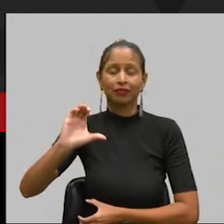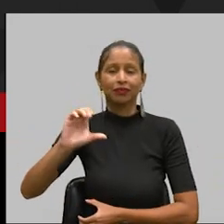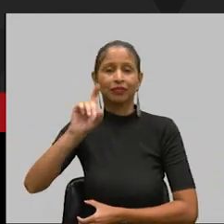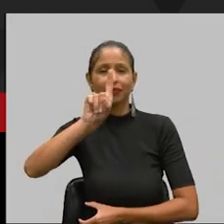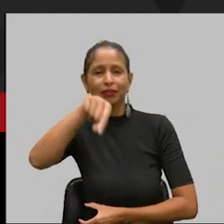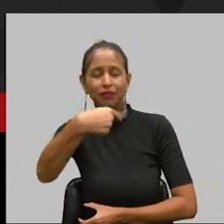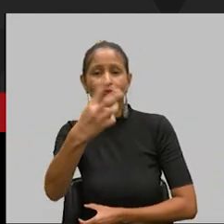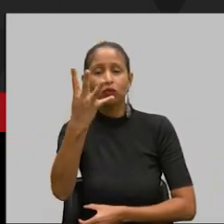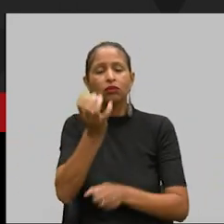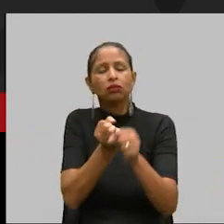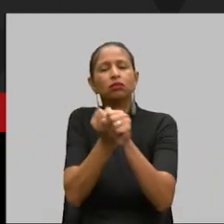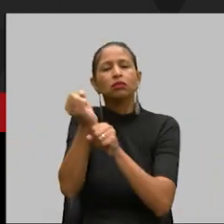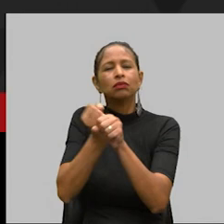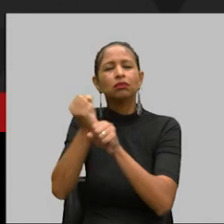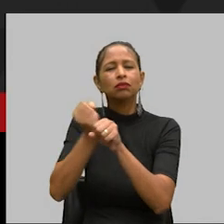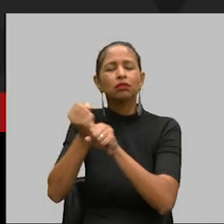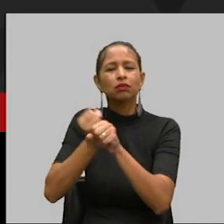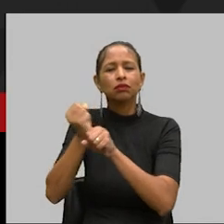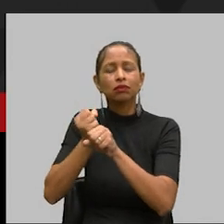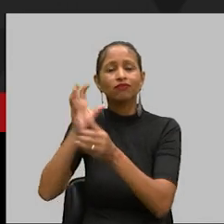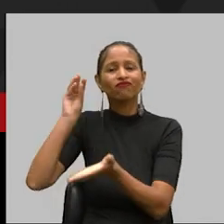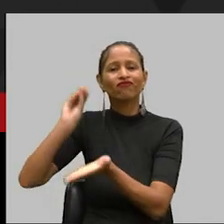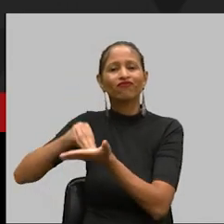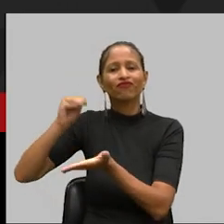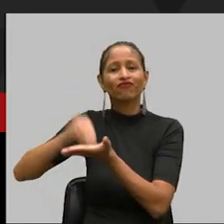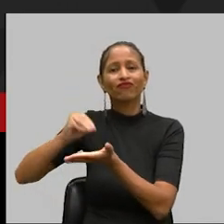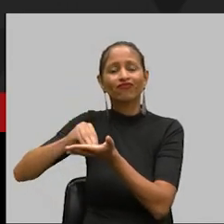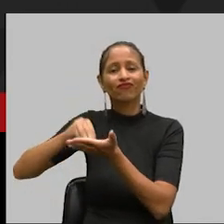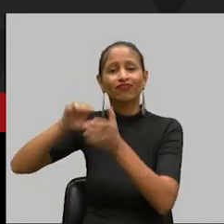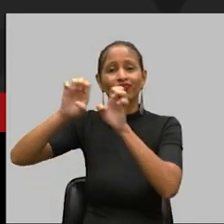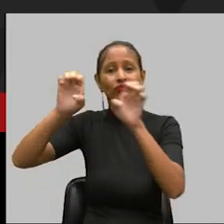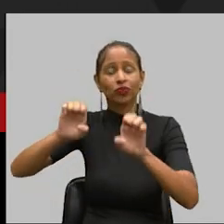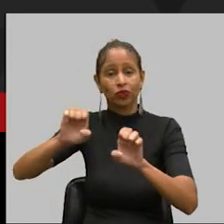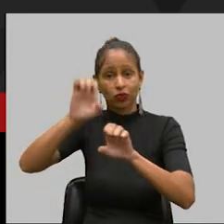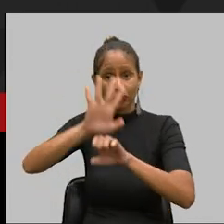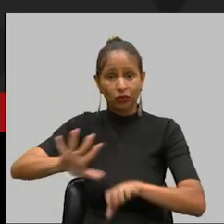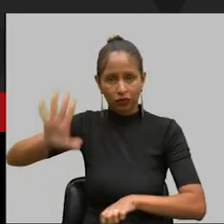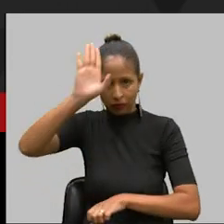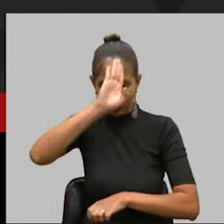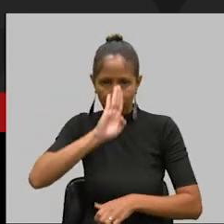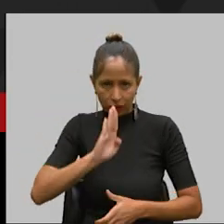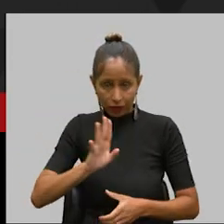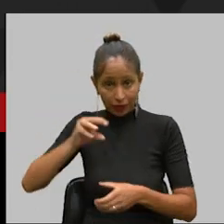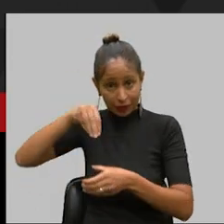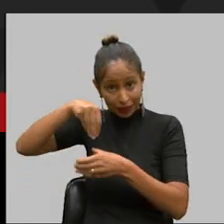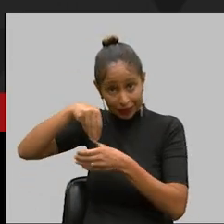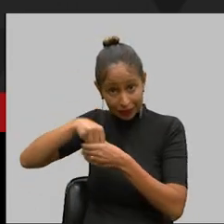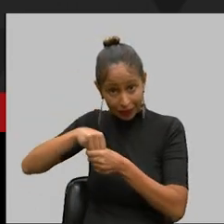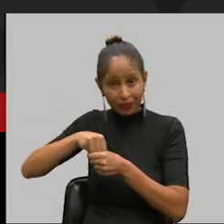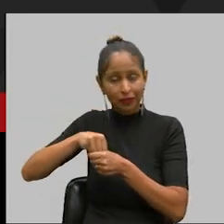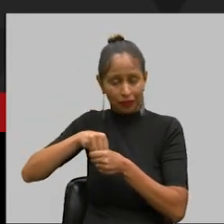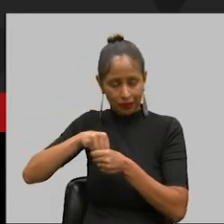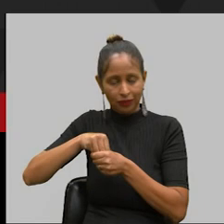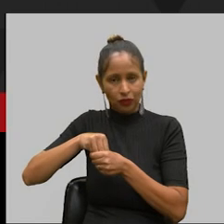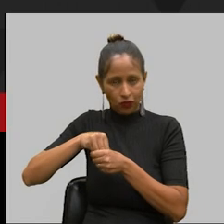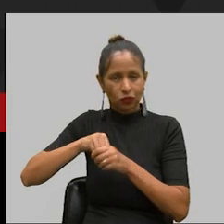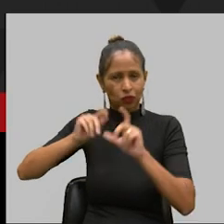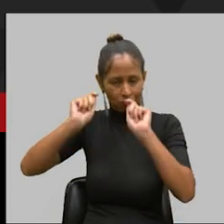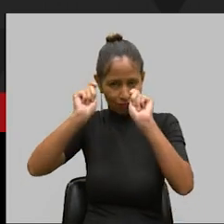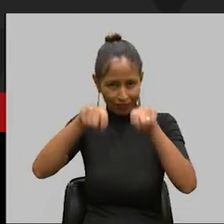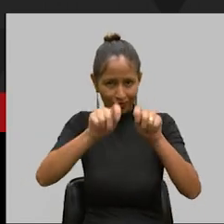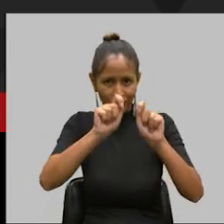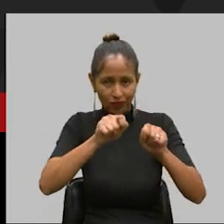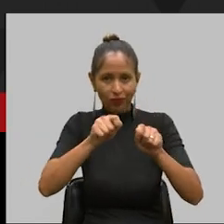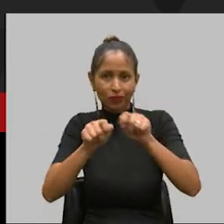de quatro anos de sua ausência dentro da estrutura do estado brasileiro dentro da acadi nós conseguimos